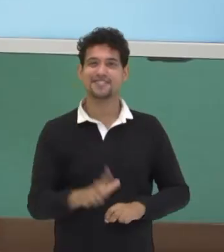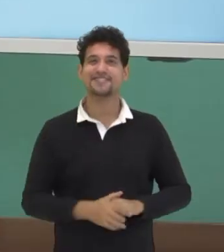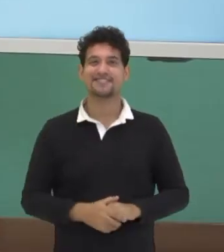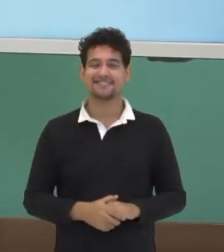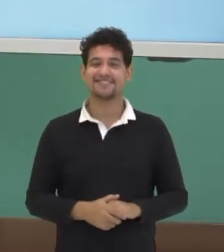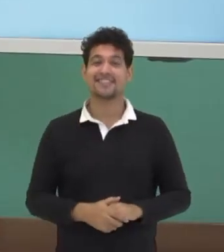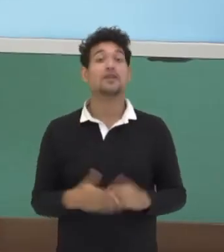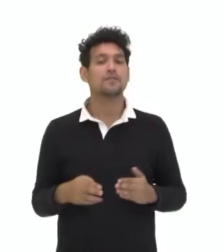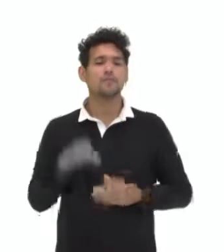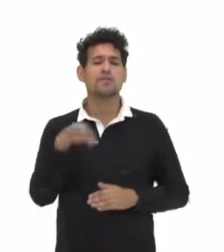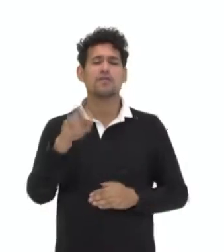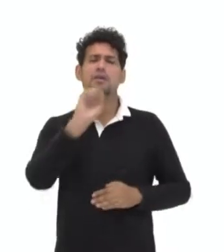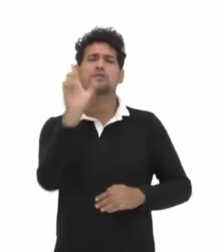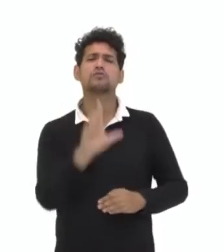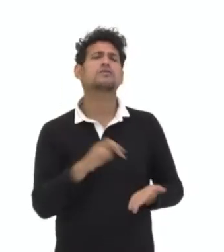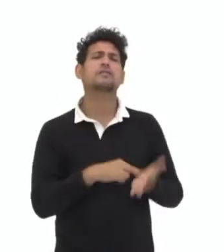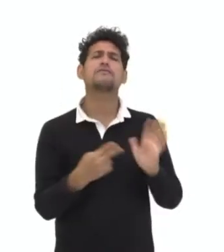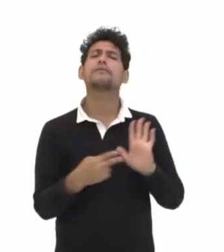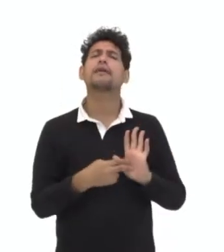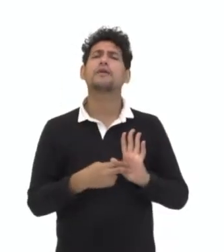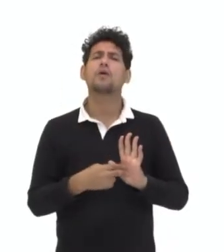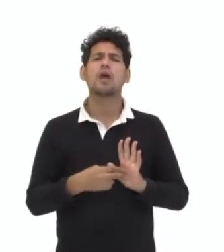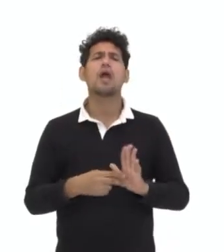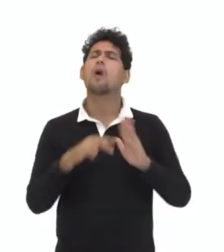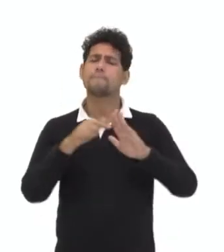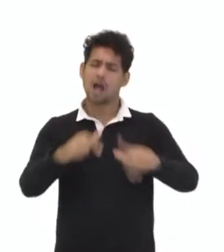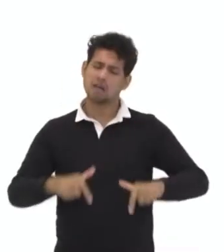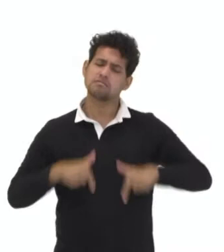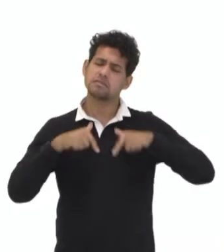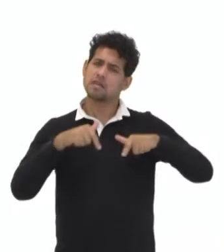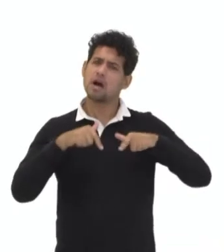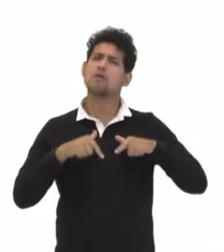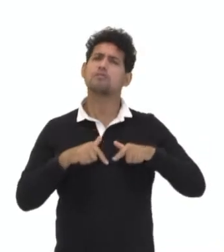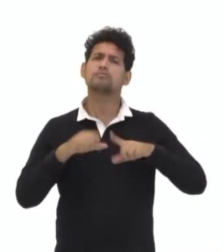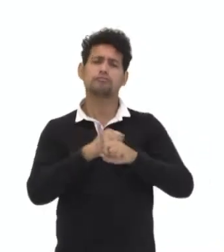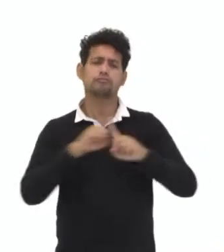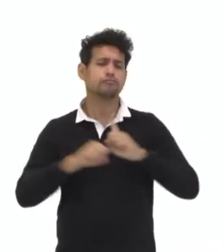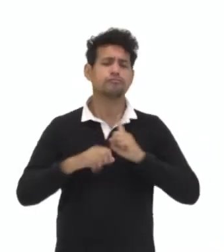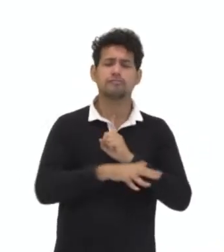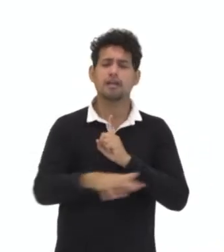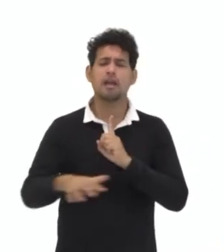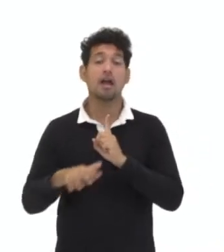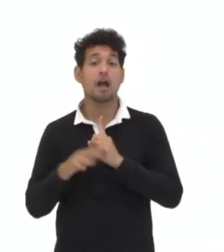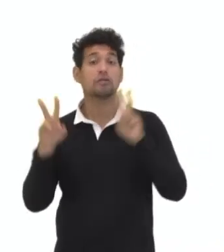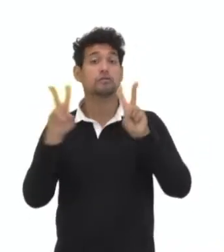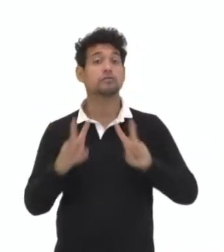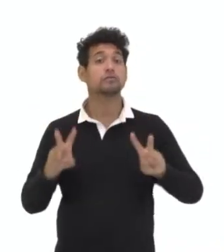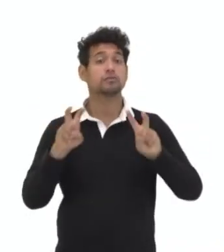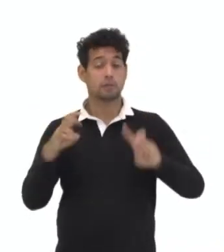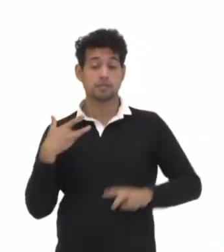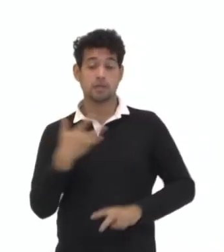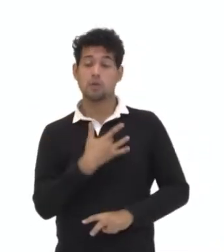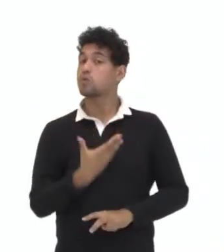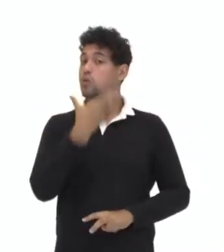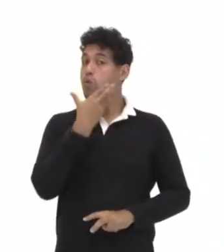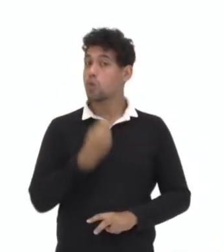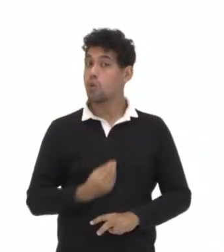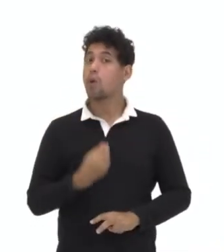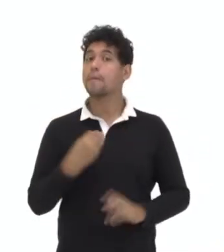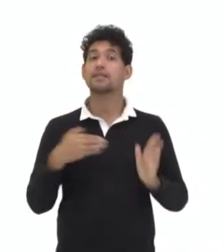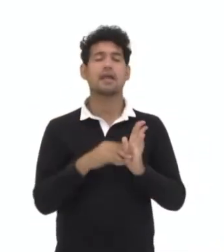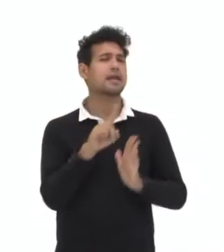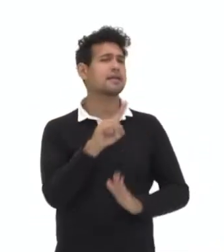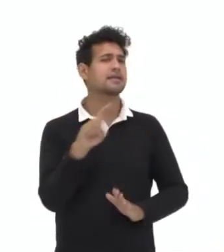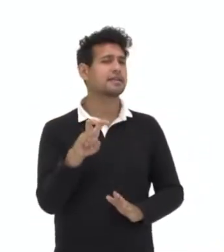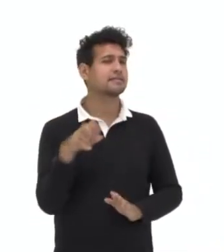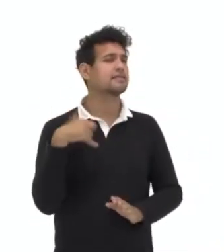Novembrinho Azul é uma ação social voltada para a saúde masculina das crianças e adolescentes de até 15 anos, no estado